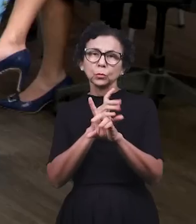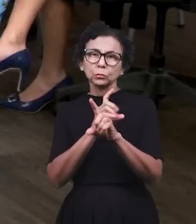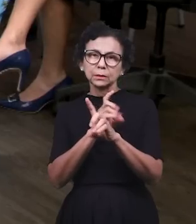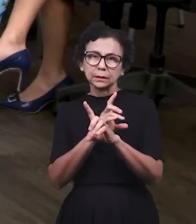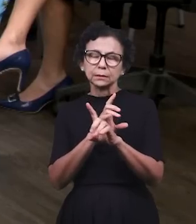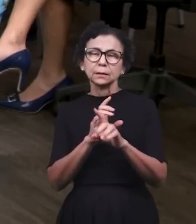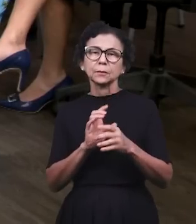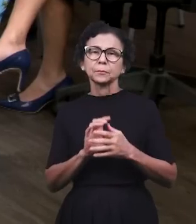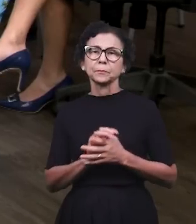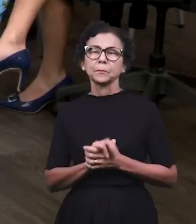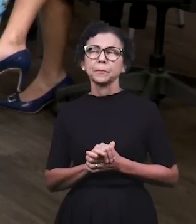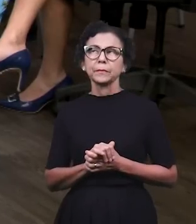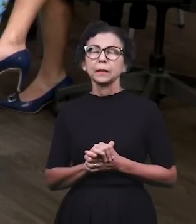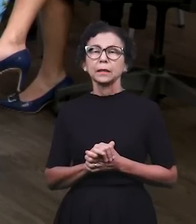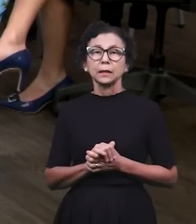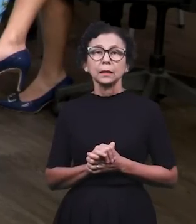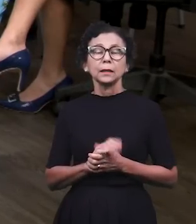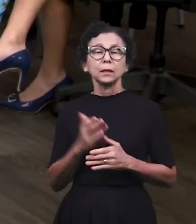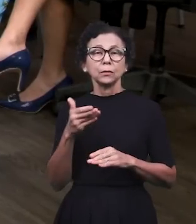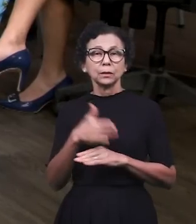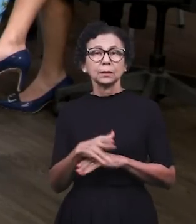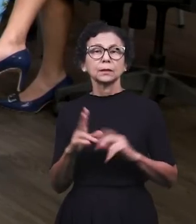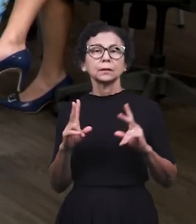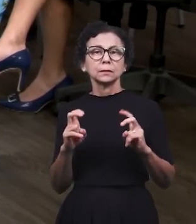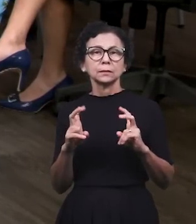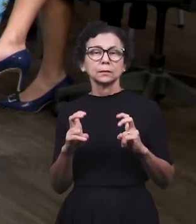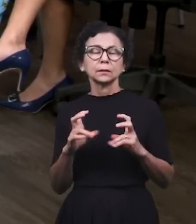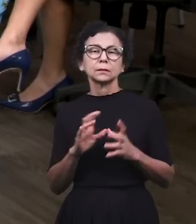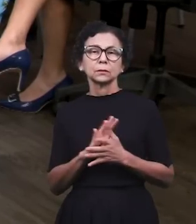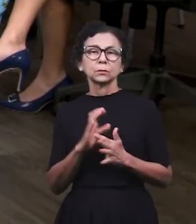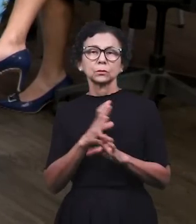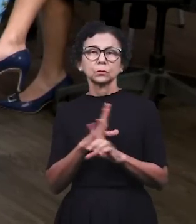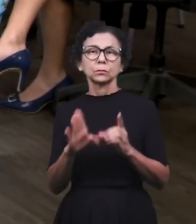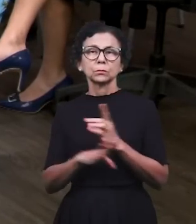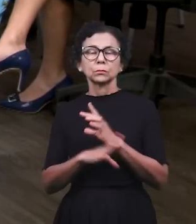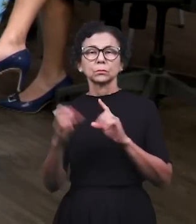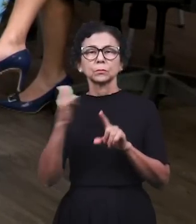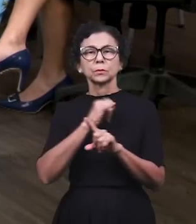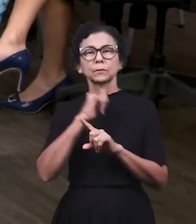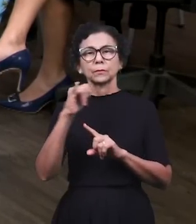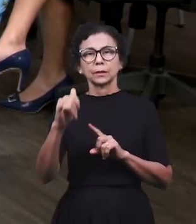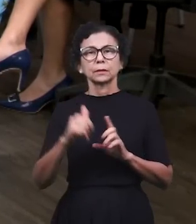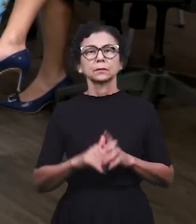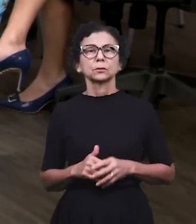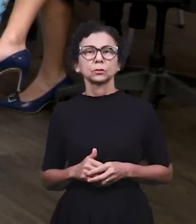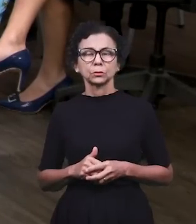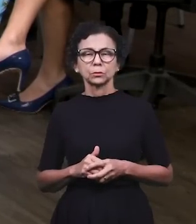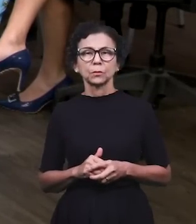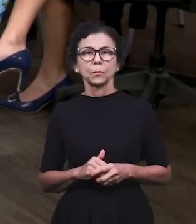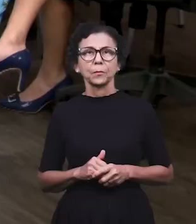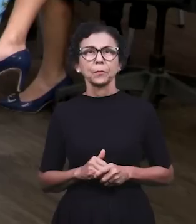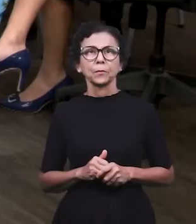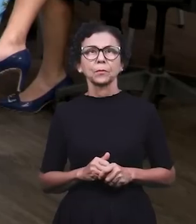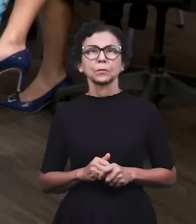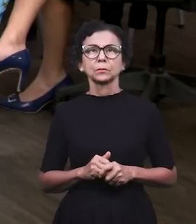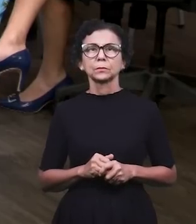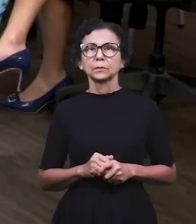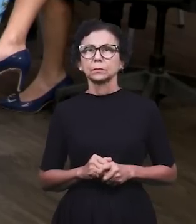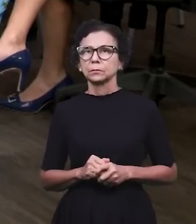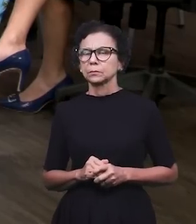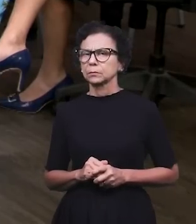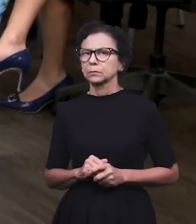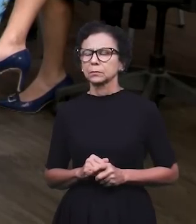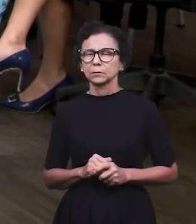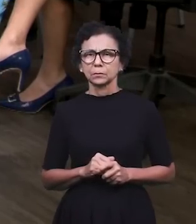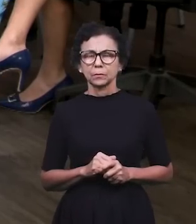O louvor vai preceder a pregação da mensagem. Nunca você vai ter um culto nosso em que alguém vai entrar e pregar diretamente sem ter